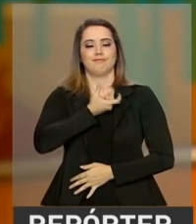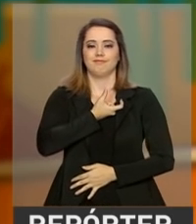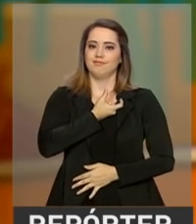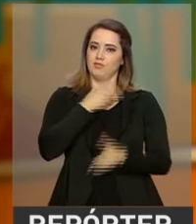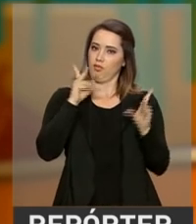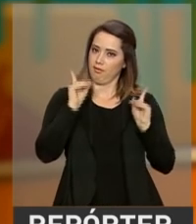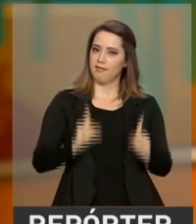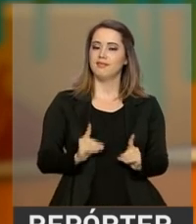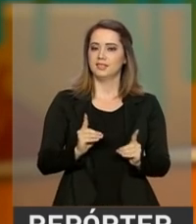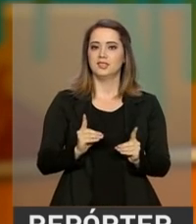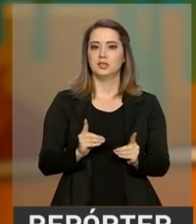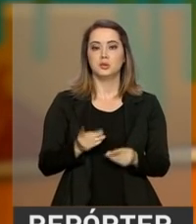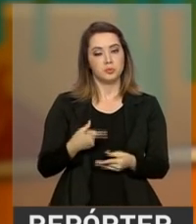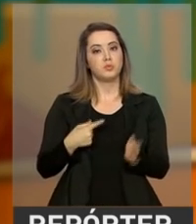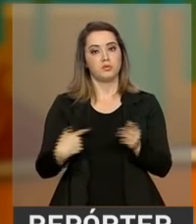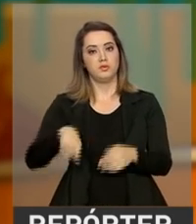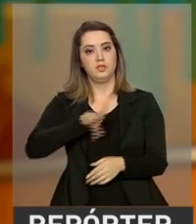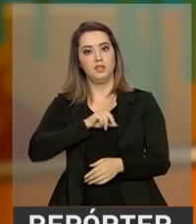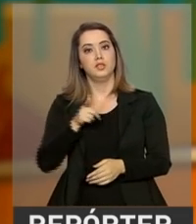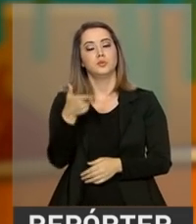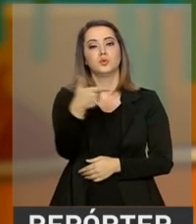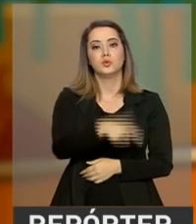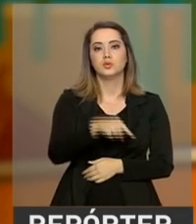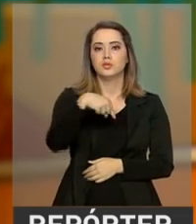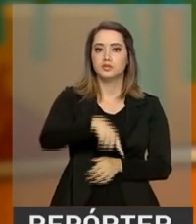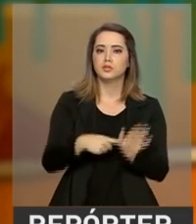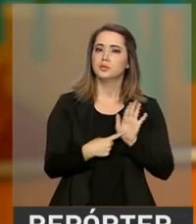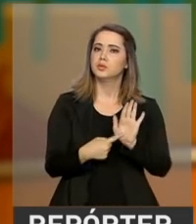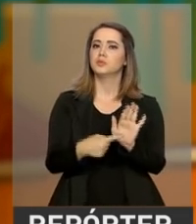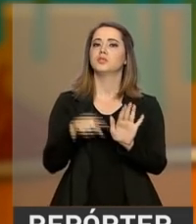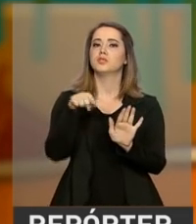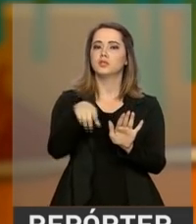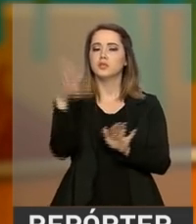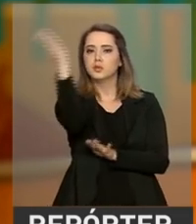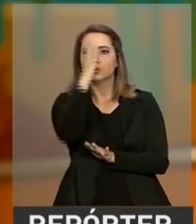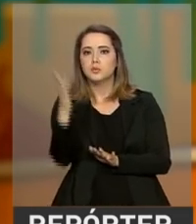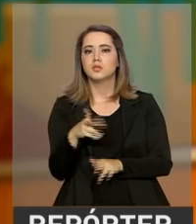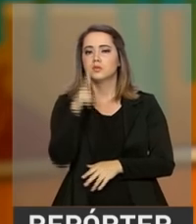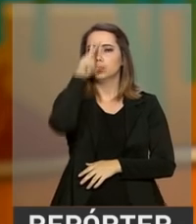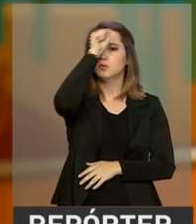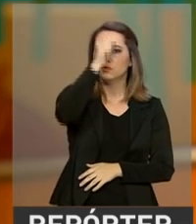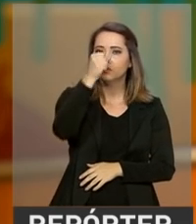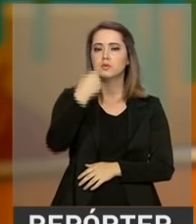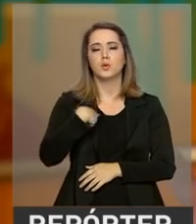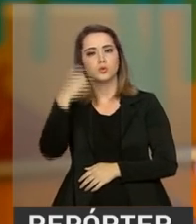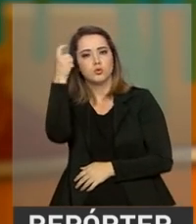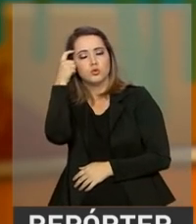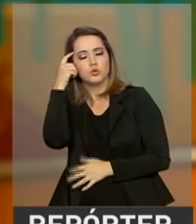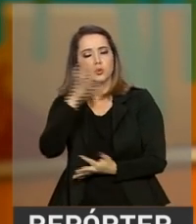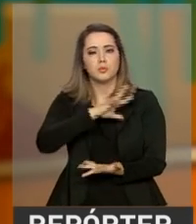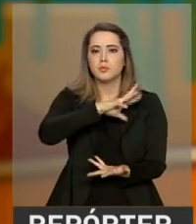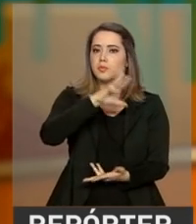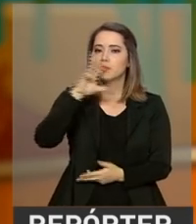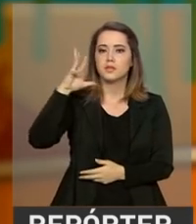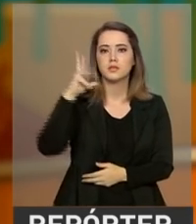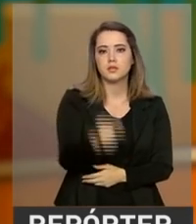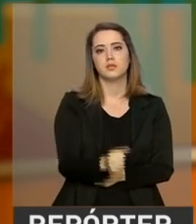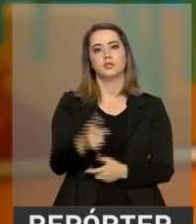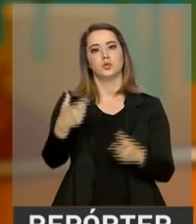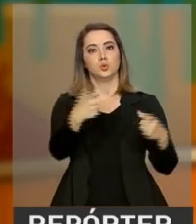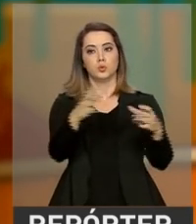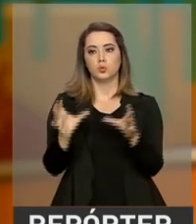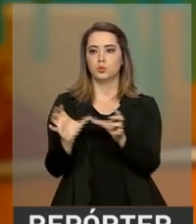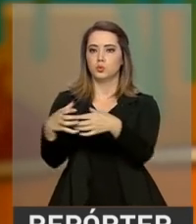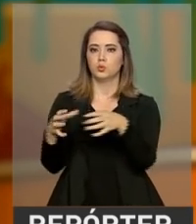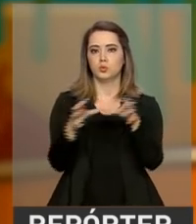repeti-las aqui, para revelar um Brasil solidário, um Brasil forte, um Brasil que pensa em todos os setores sociais.